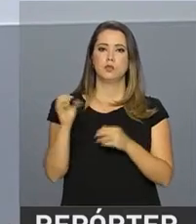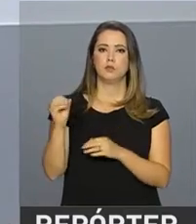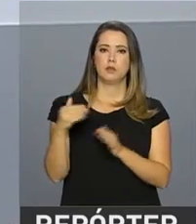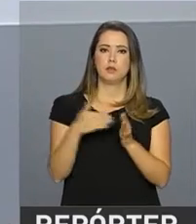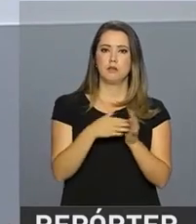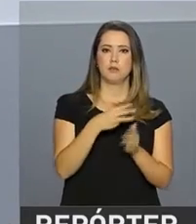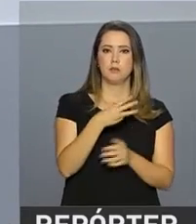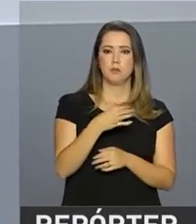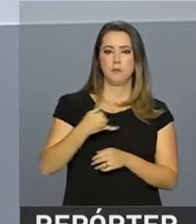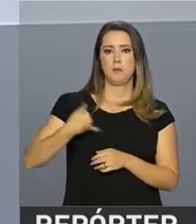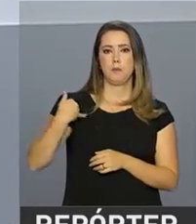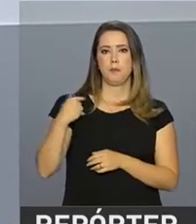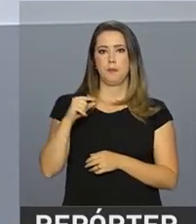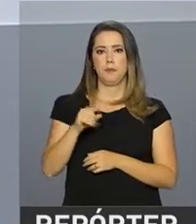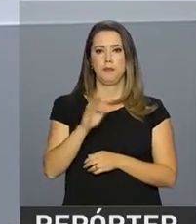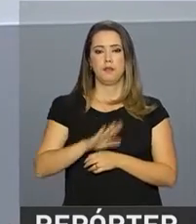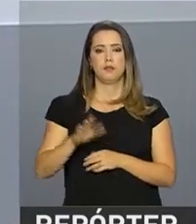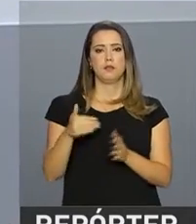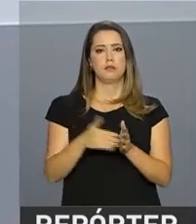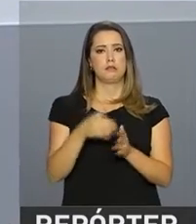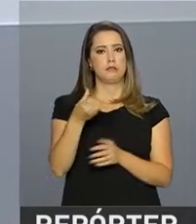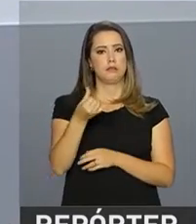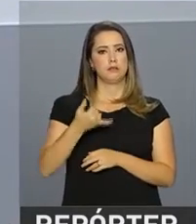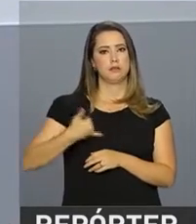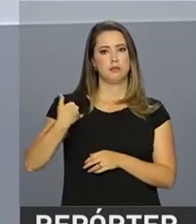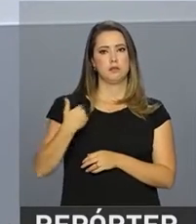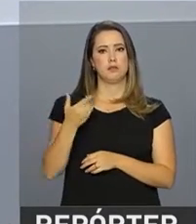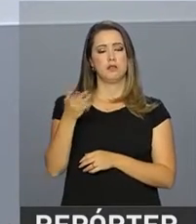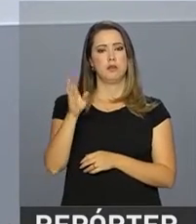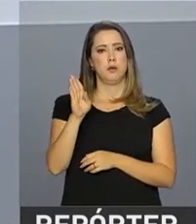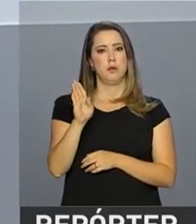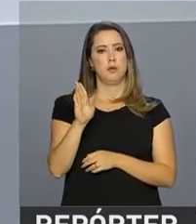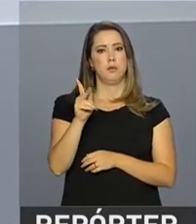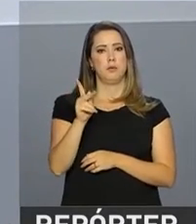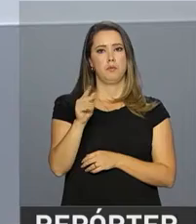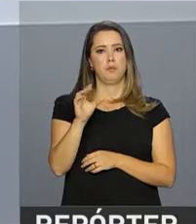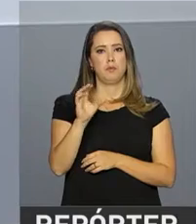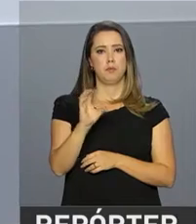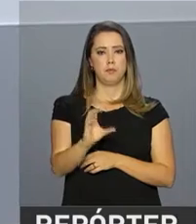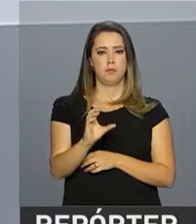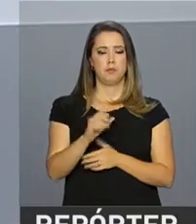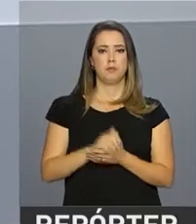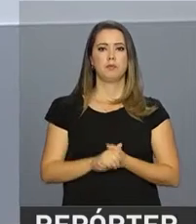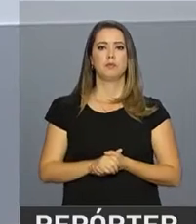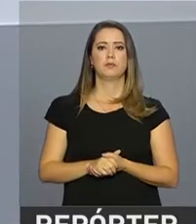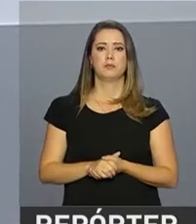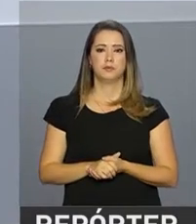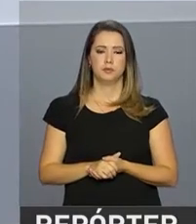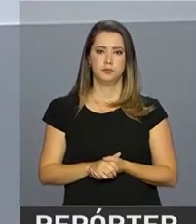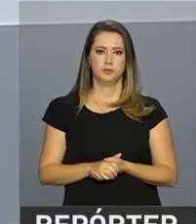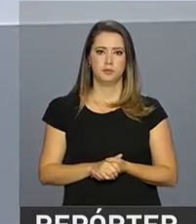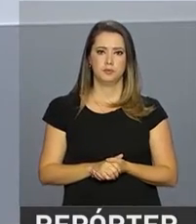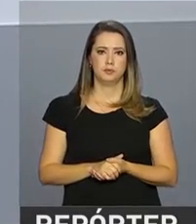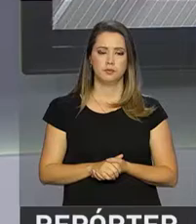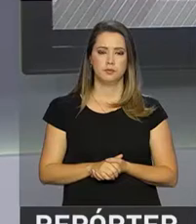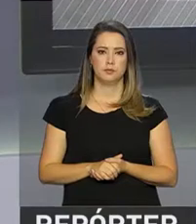entre 0 e 3 anos e aquelas de até 6 anos que recebem o benefício de prestação continuada